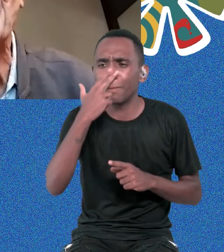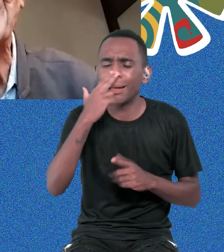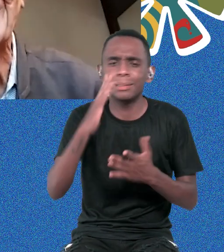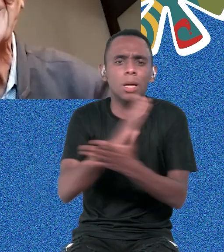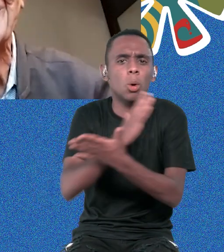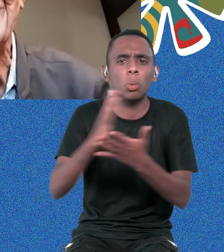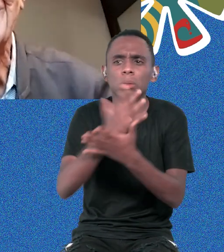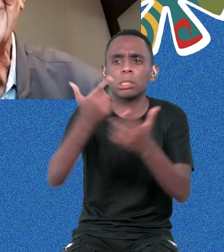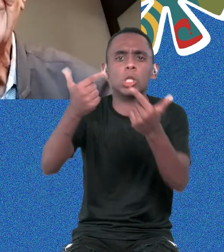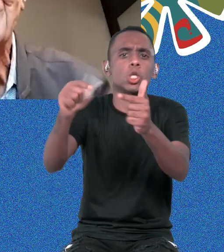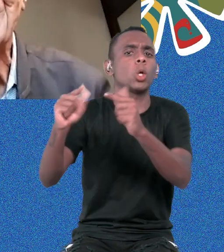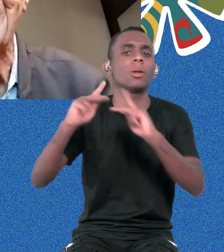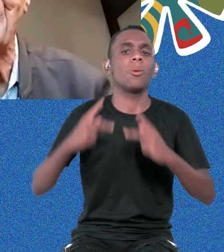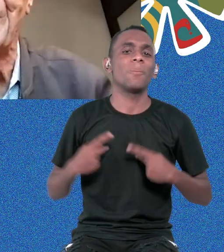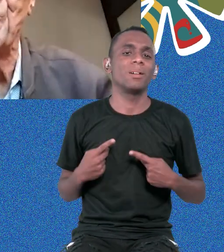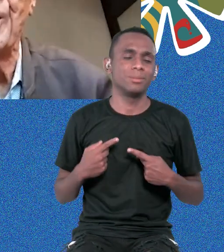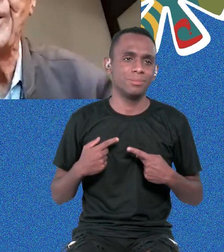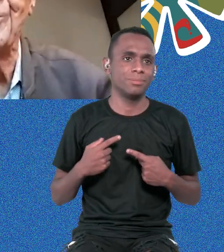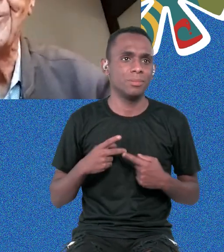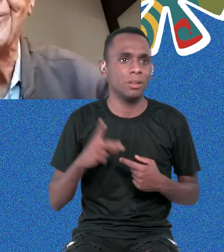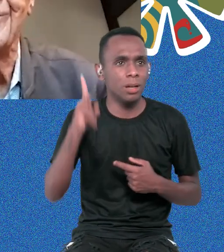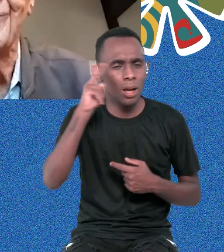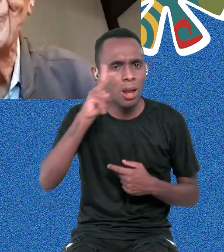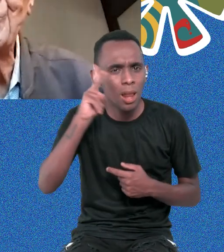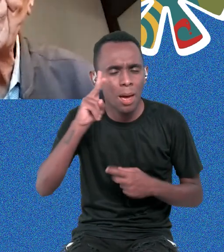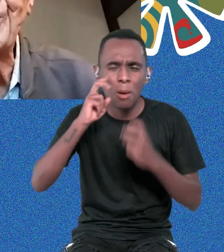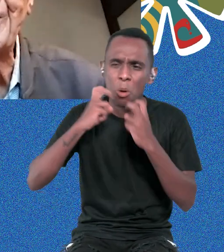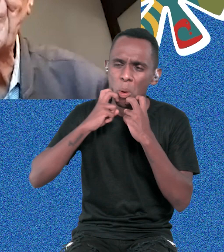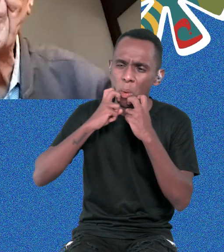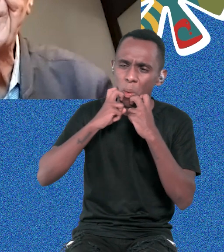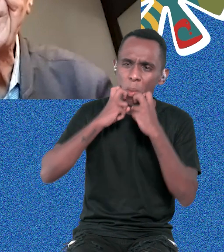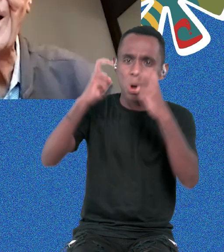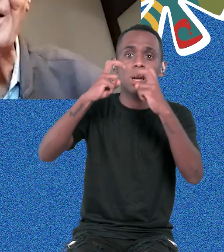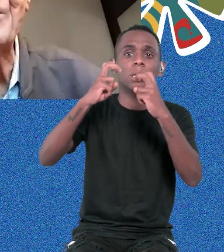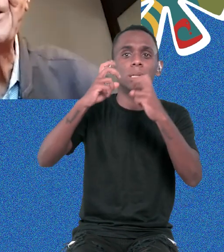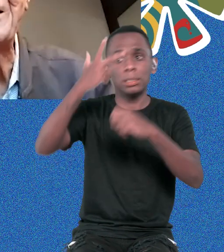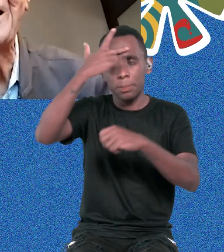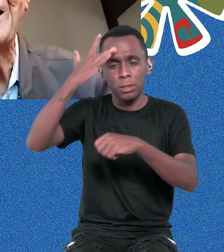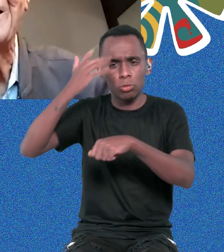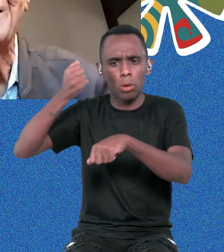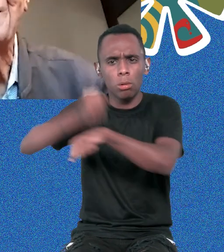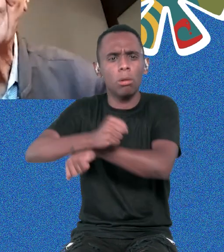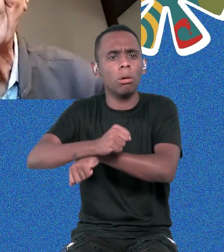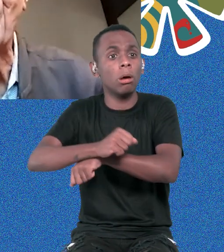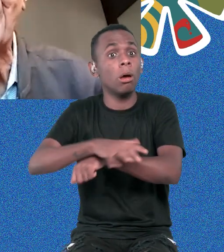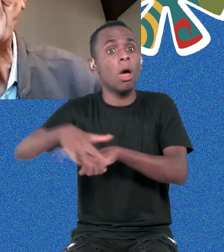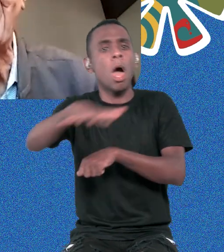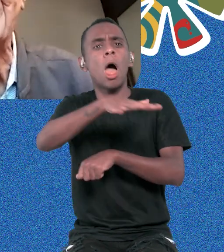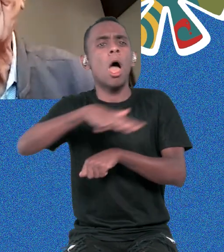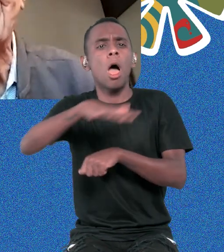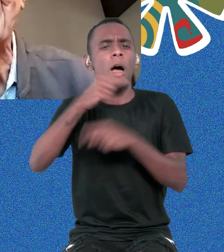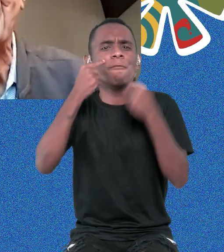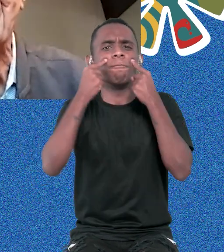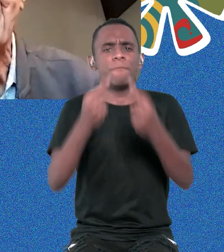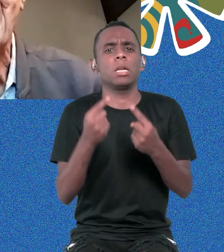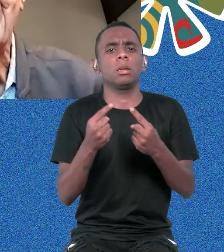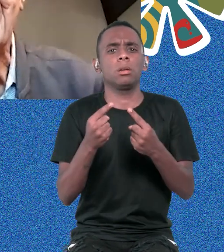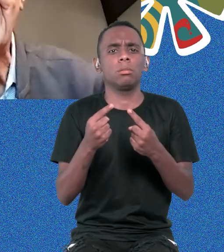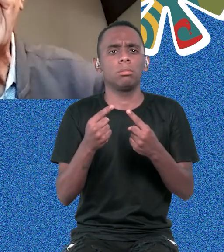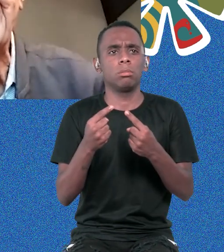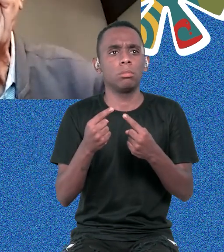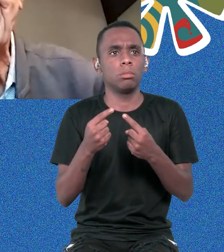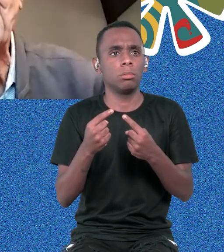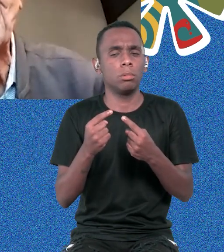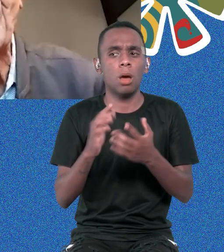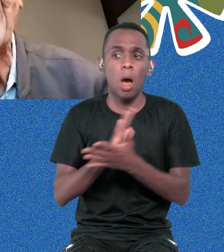da inumanidade. Se lembram do grito dos colonizadores? Terra vista! Falou o capitão do navio.